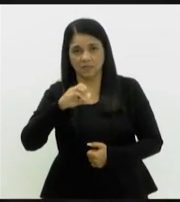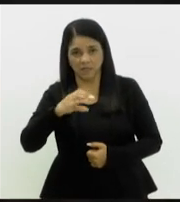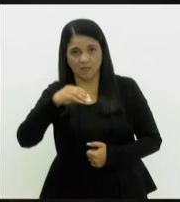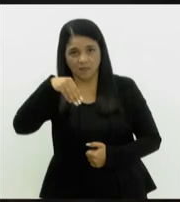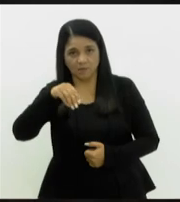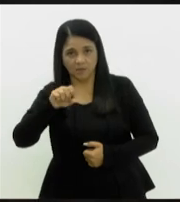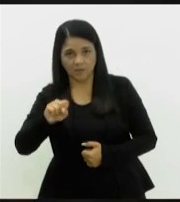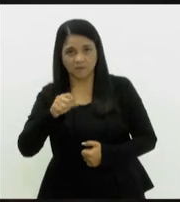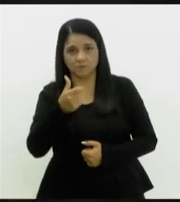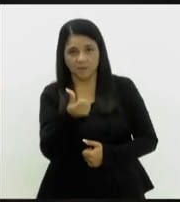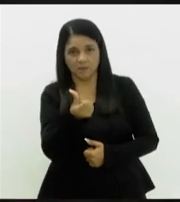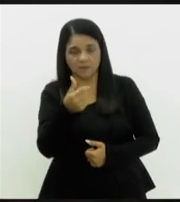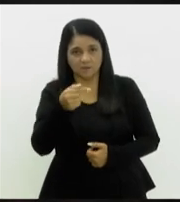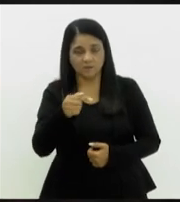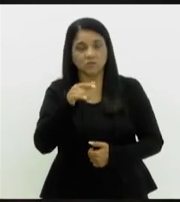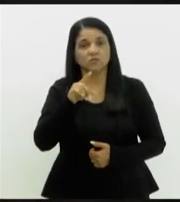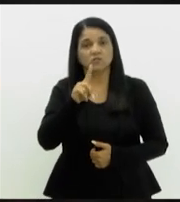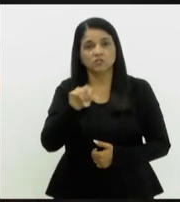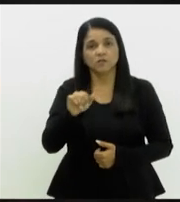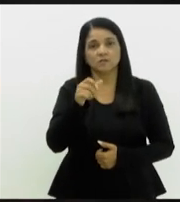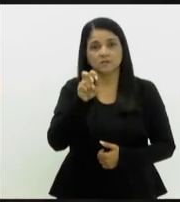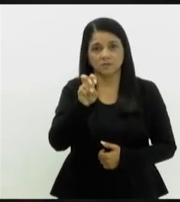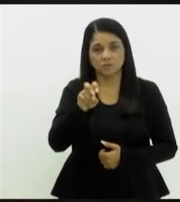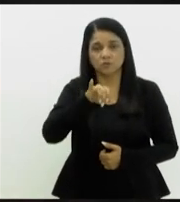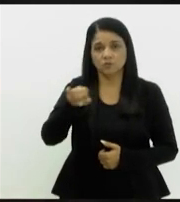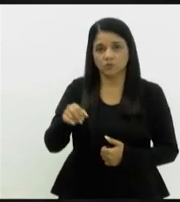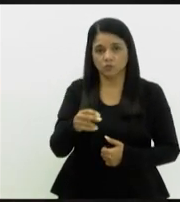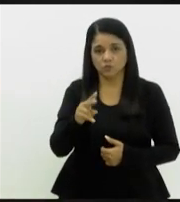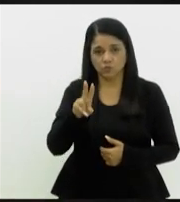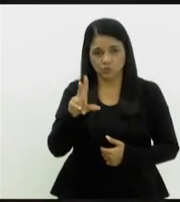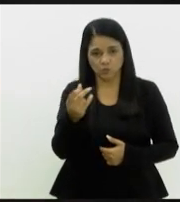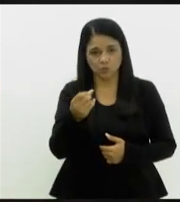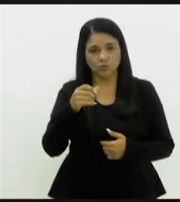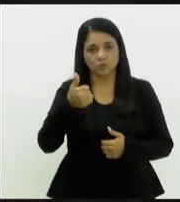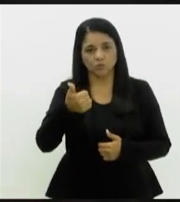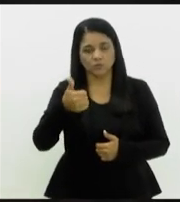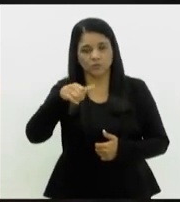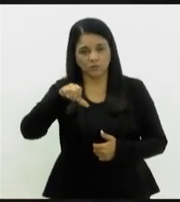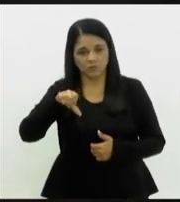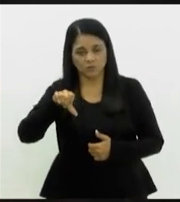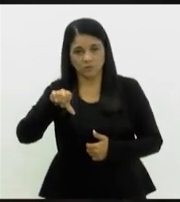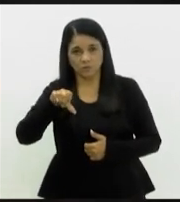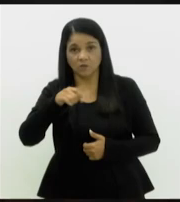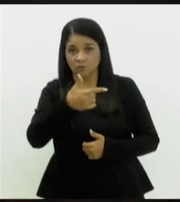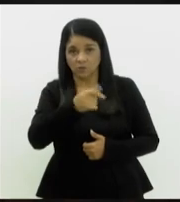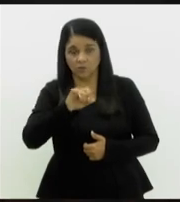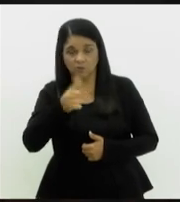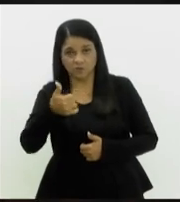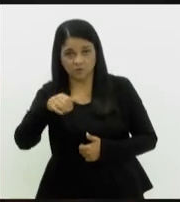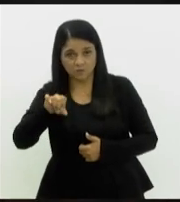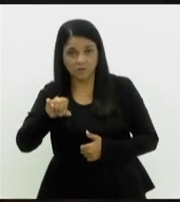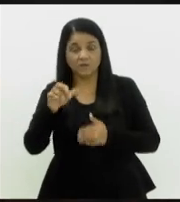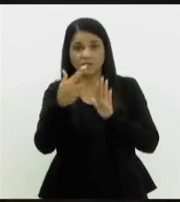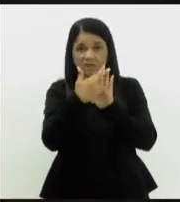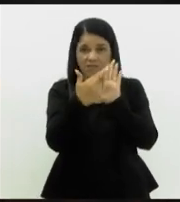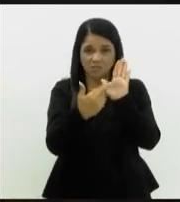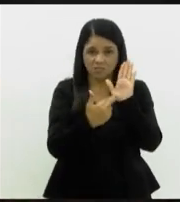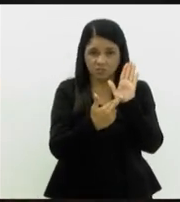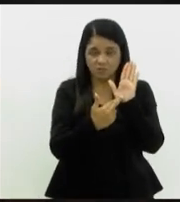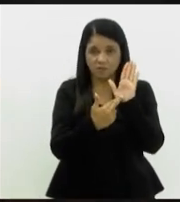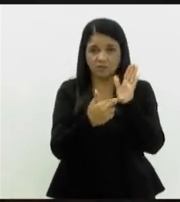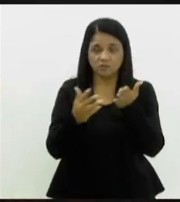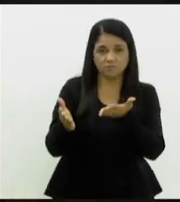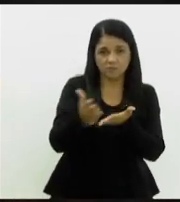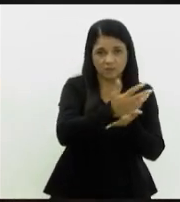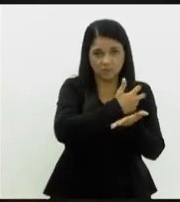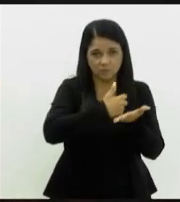5 de julho de 2019, que autoriza as unidades que menciona a instituir regime optativo de